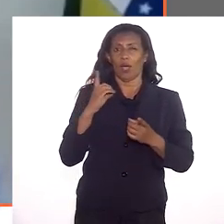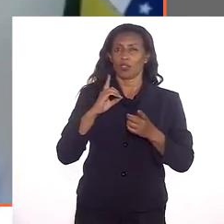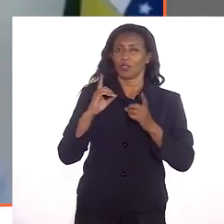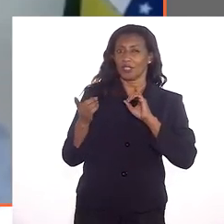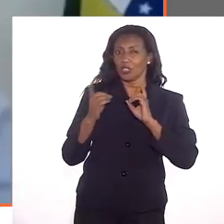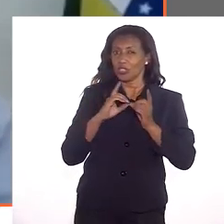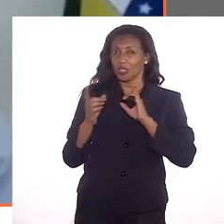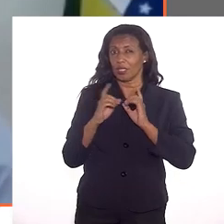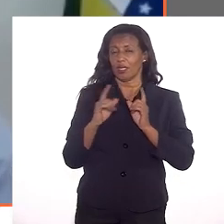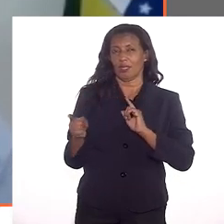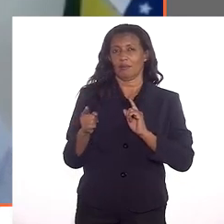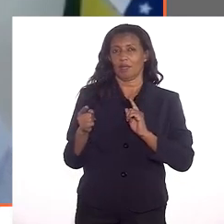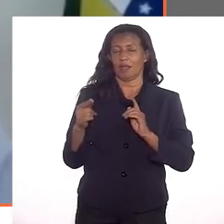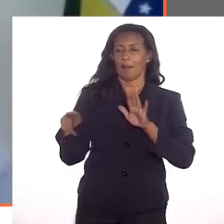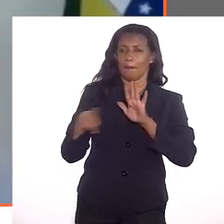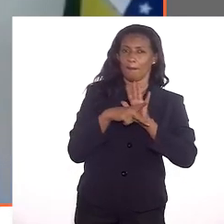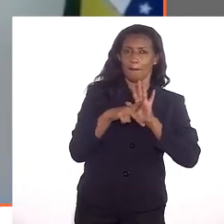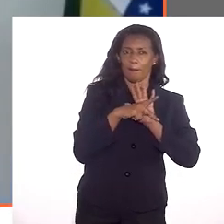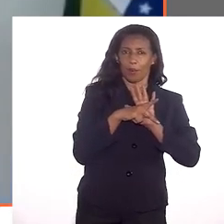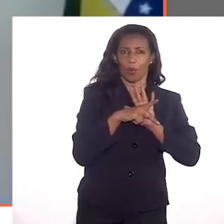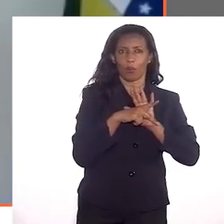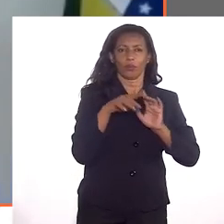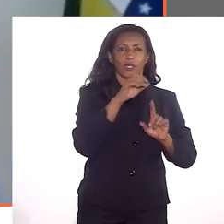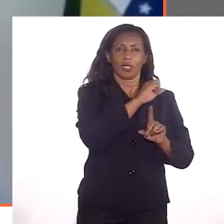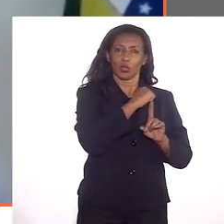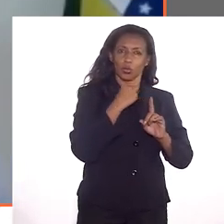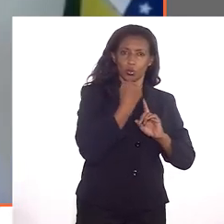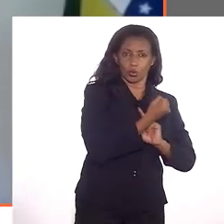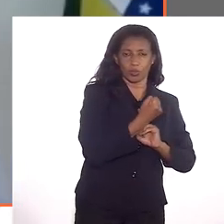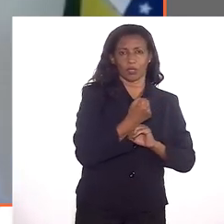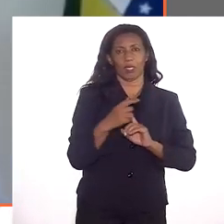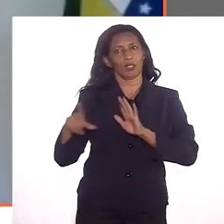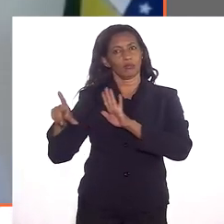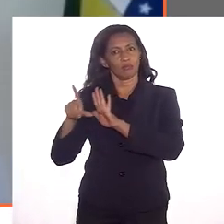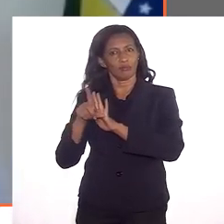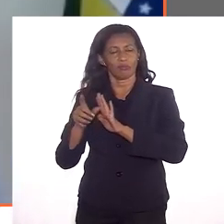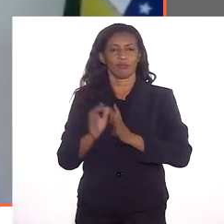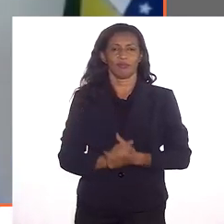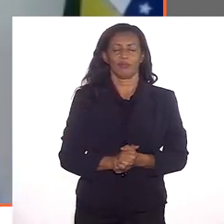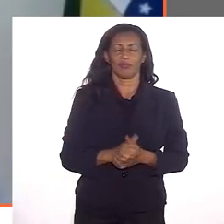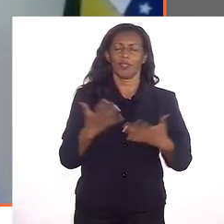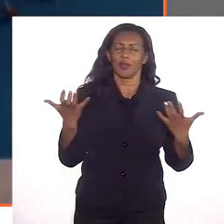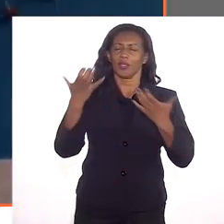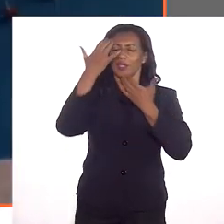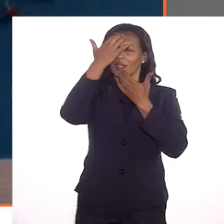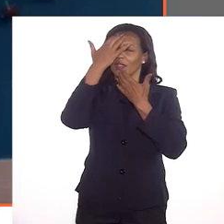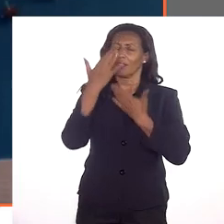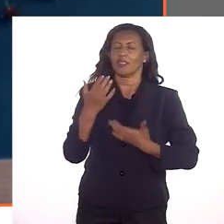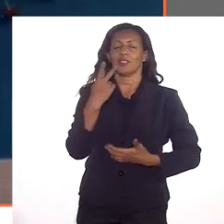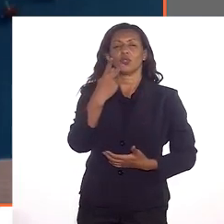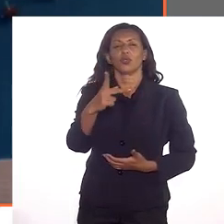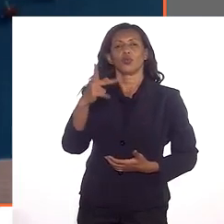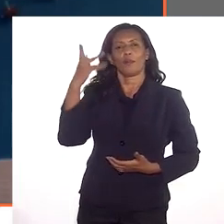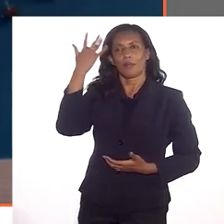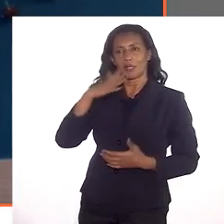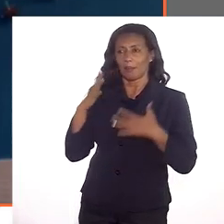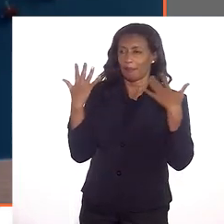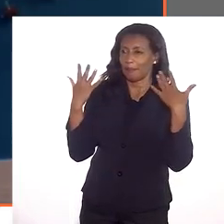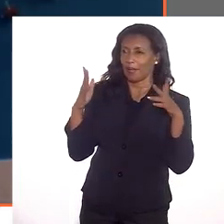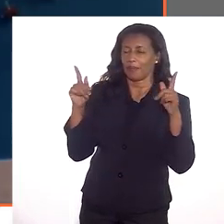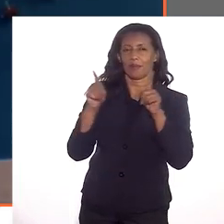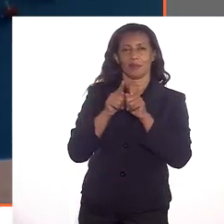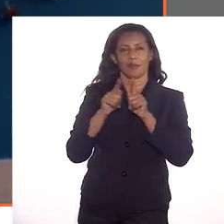essa dinâmica parte da sociedade civil e parte também, claro, do Poder Legislativo, que é o autor da ideia. Tá certo, deputado. Eu queria agradecer aqui a sua presença